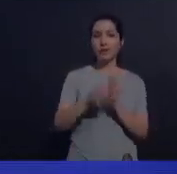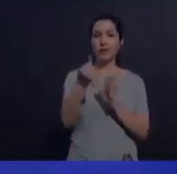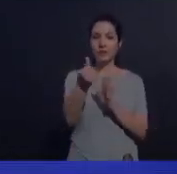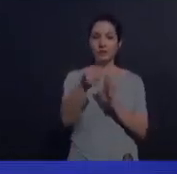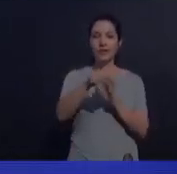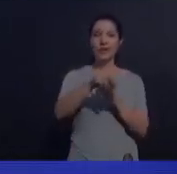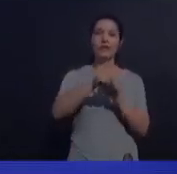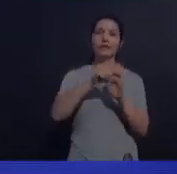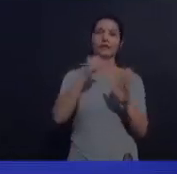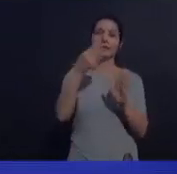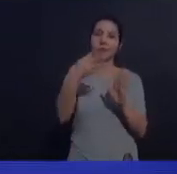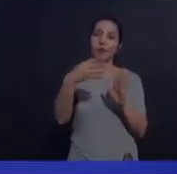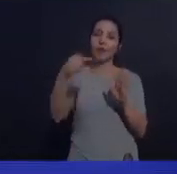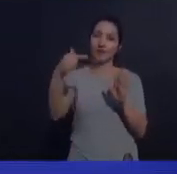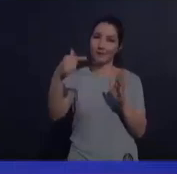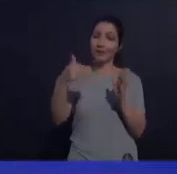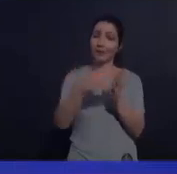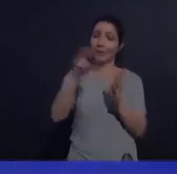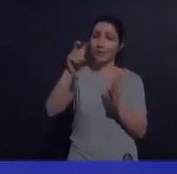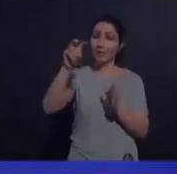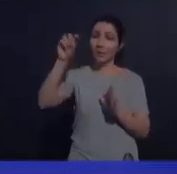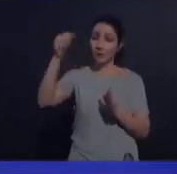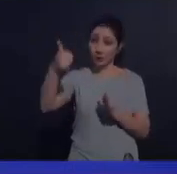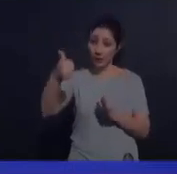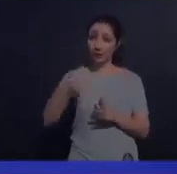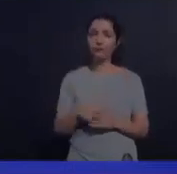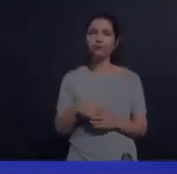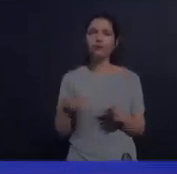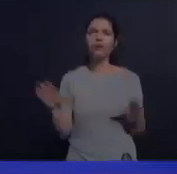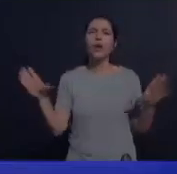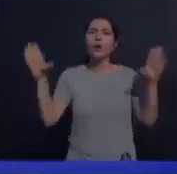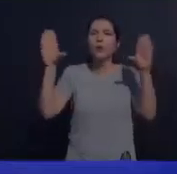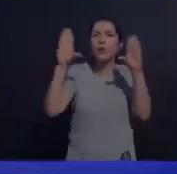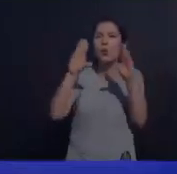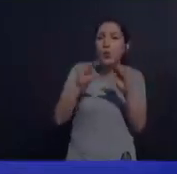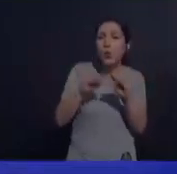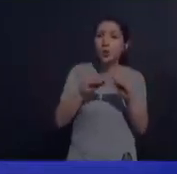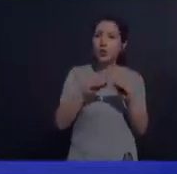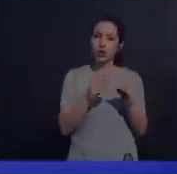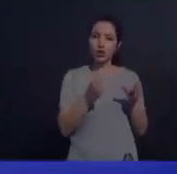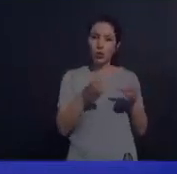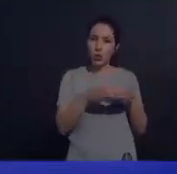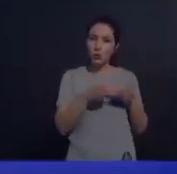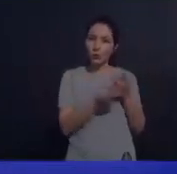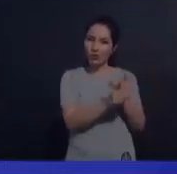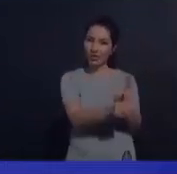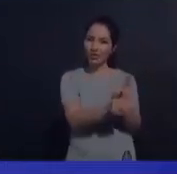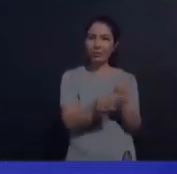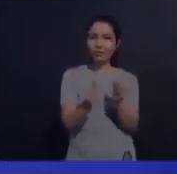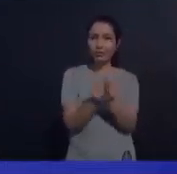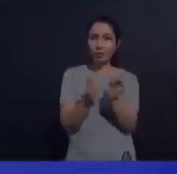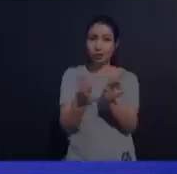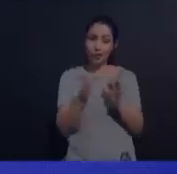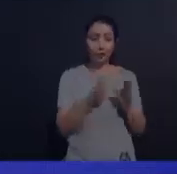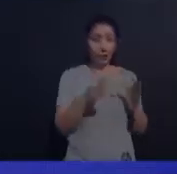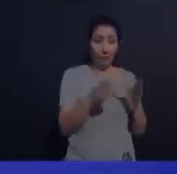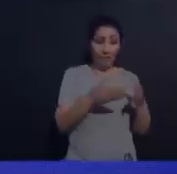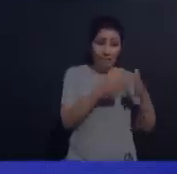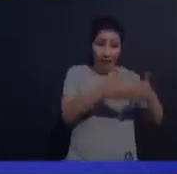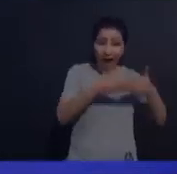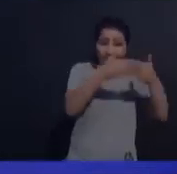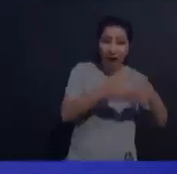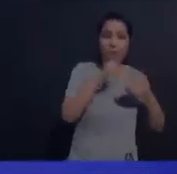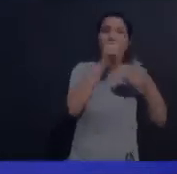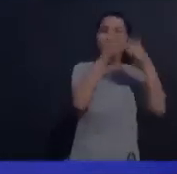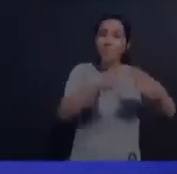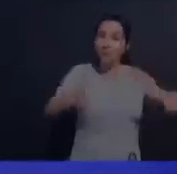47 e 51 que diz o seguinte ao anoitecer o barco estava no meio do mar e jesus se achava